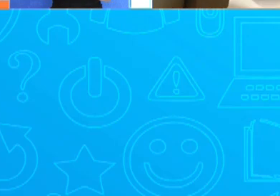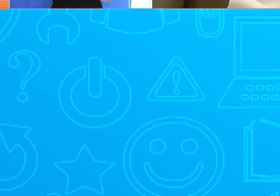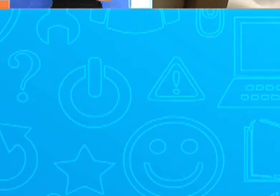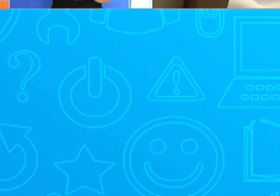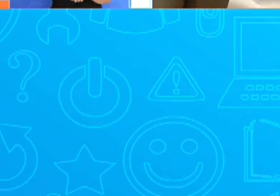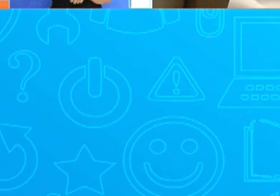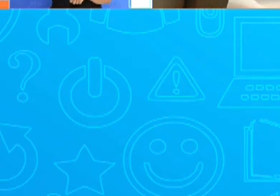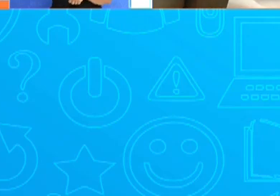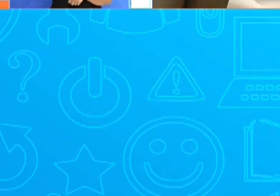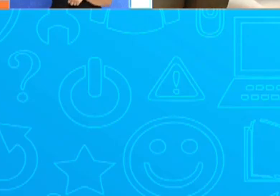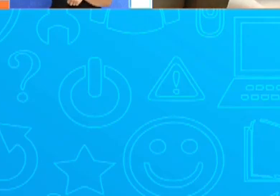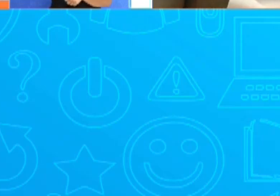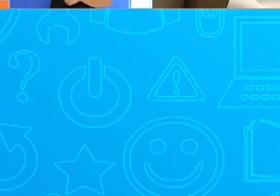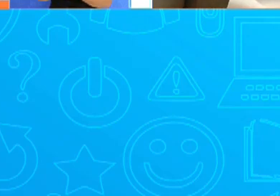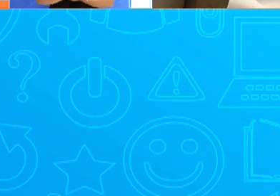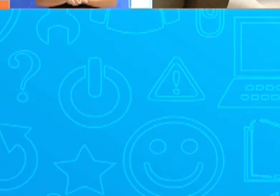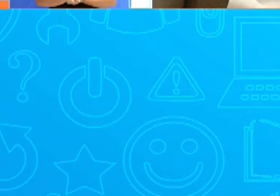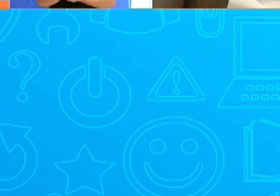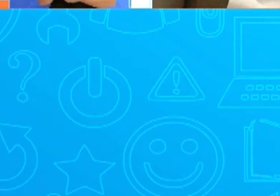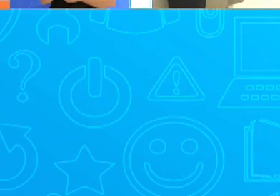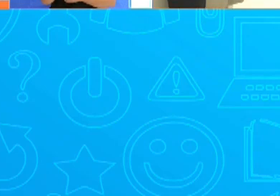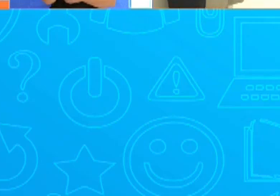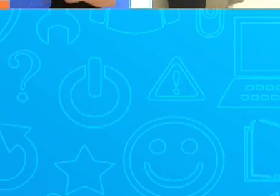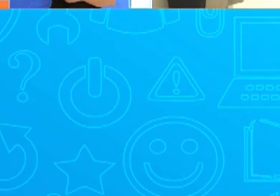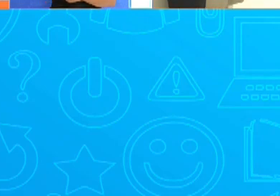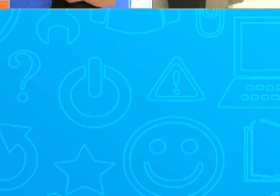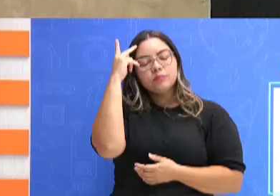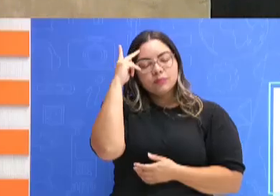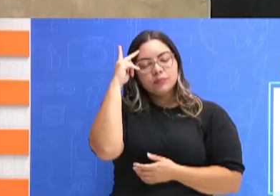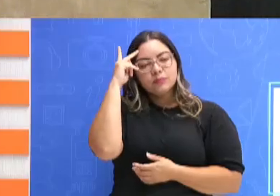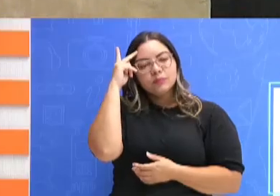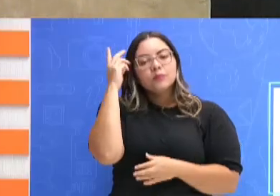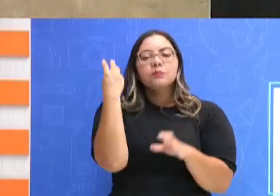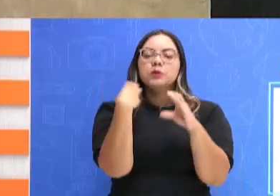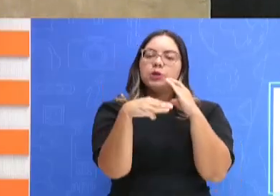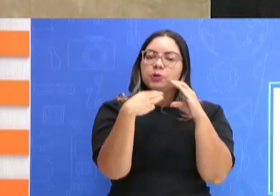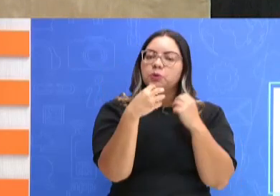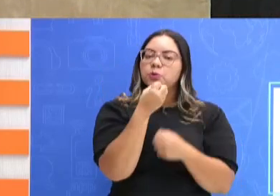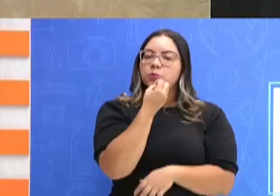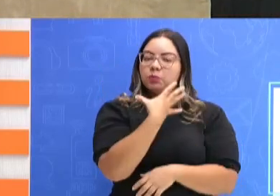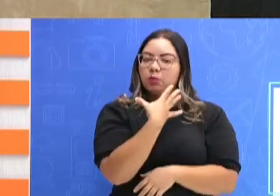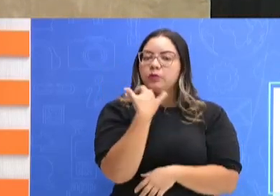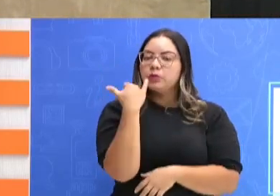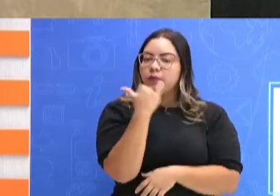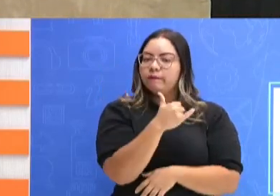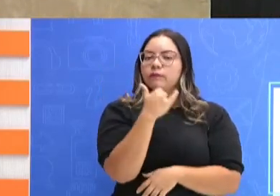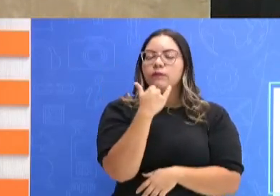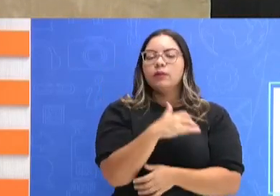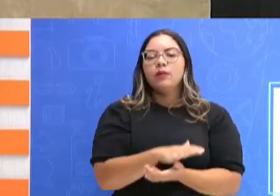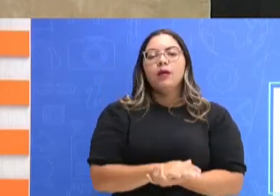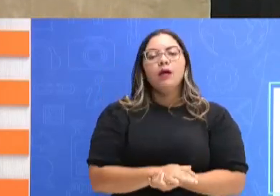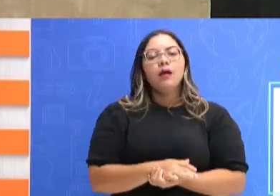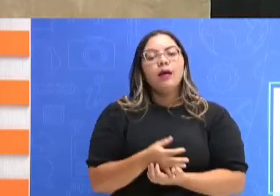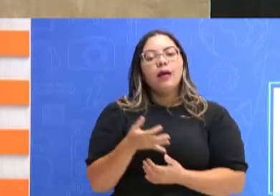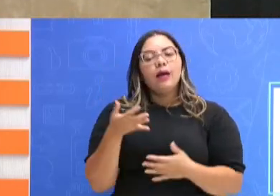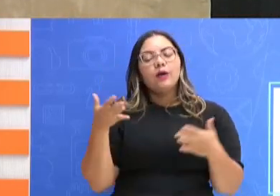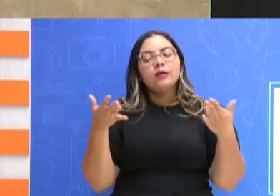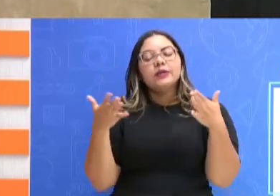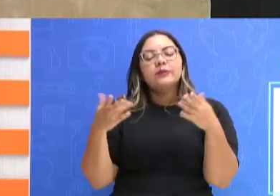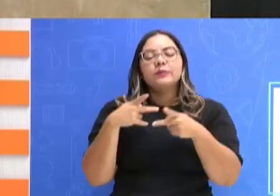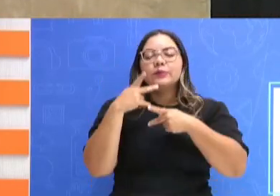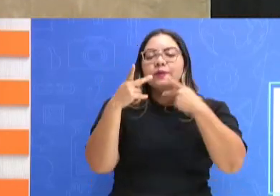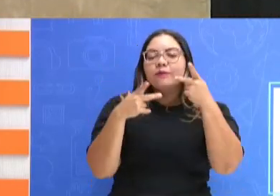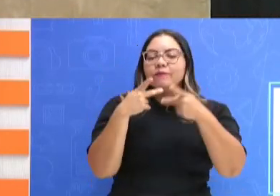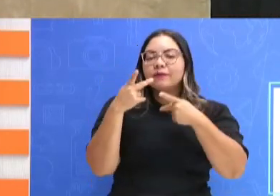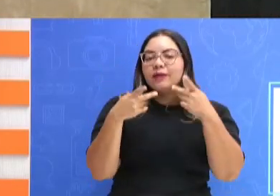minha cidade precisa e merece. Bacana, prefeito. Olha, notícias fantásticas aí, vindo do prefeito Fábio Gentil. Pegar o embalo aqui, prefeito, já que a gente está falando